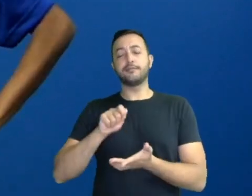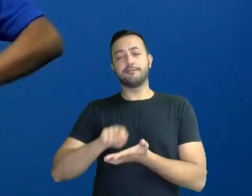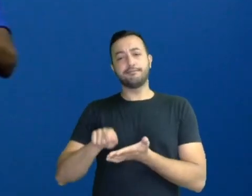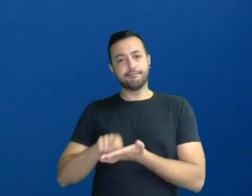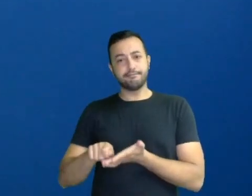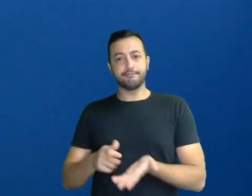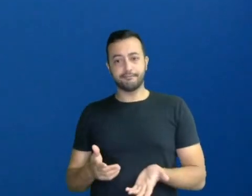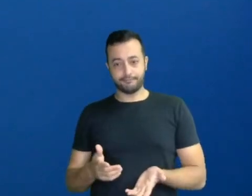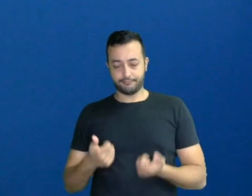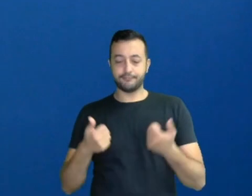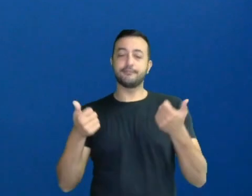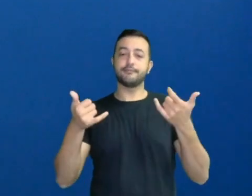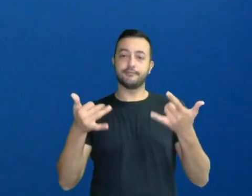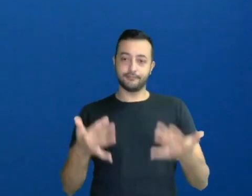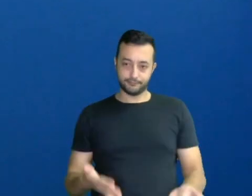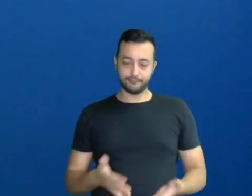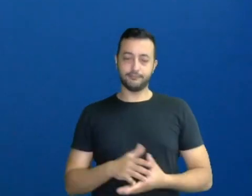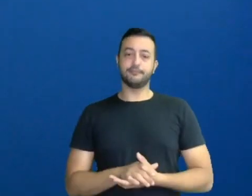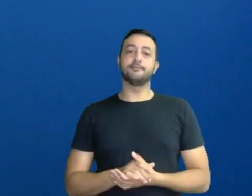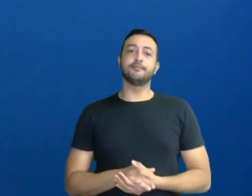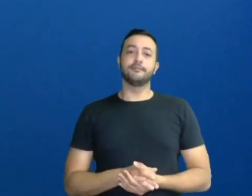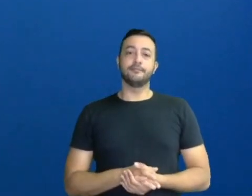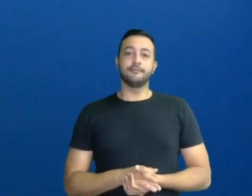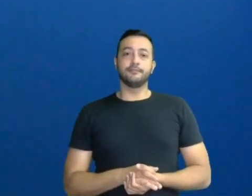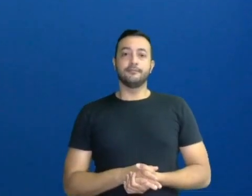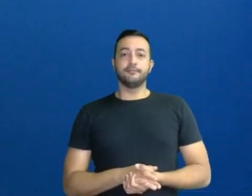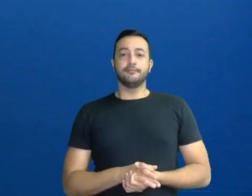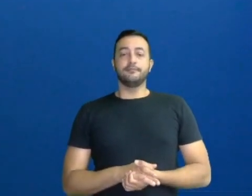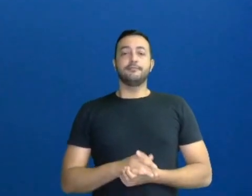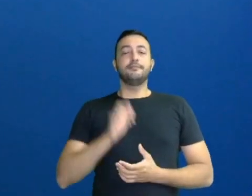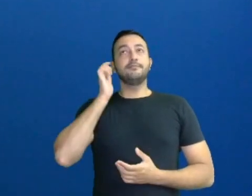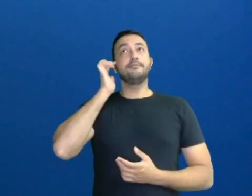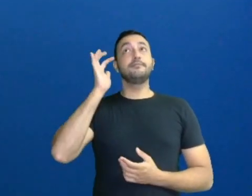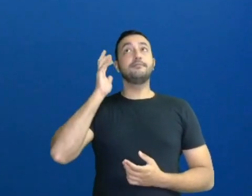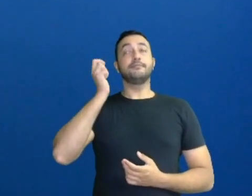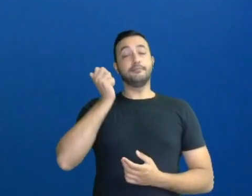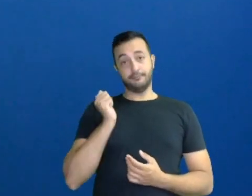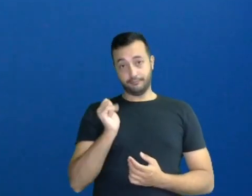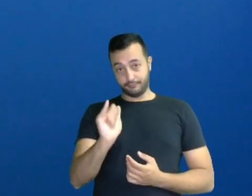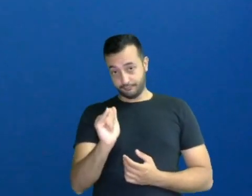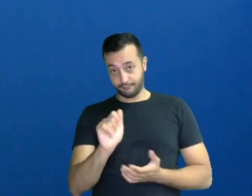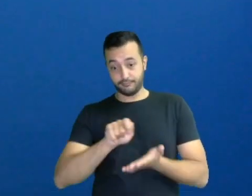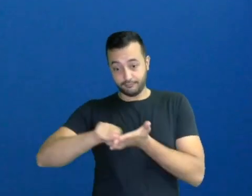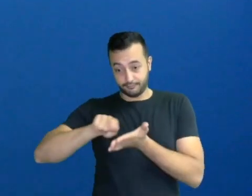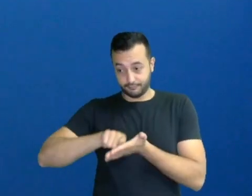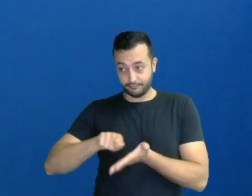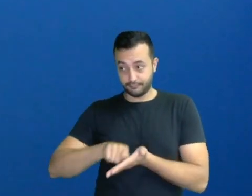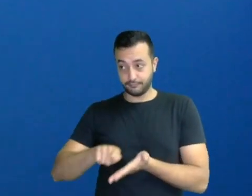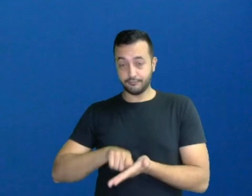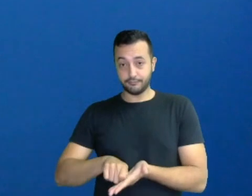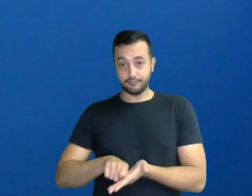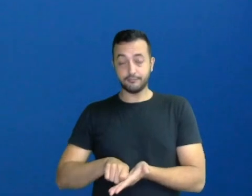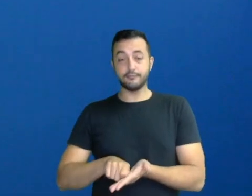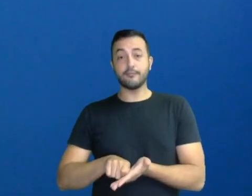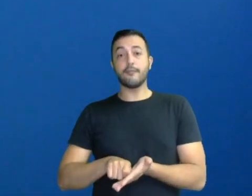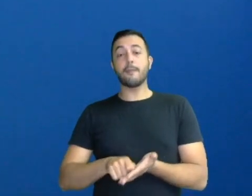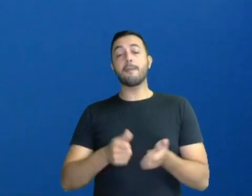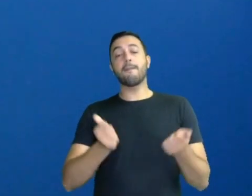no meu bilhete vou explicar para vocês agora imagina se eu escrevo um bilhete né